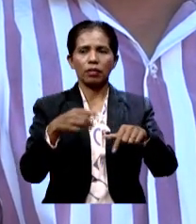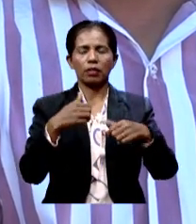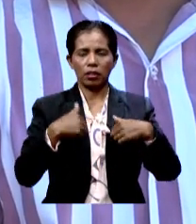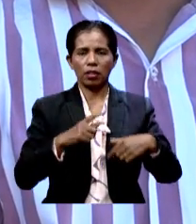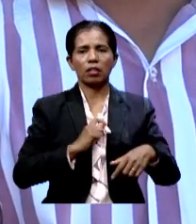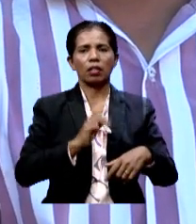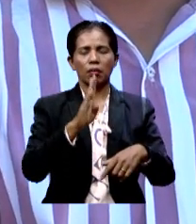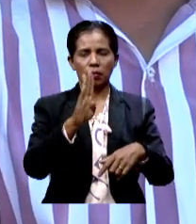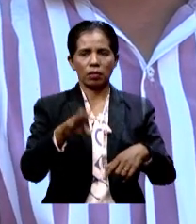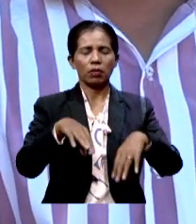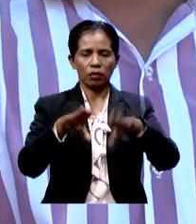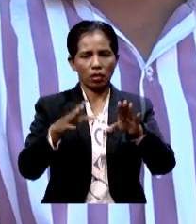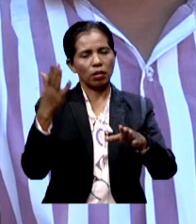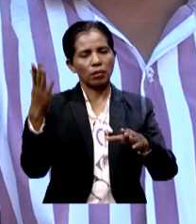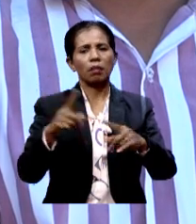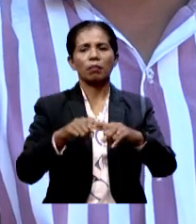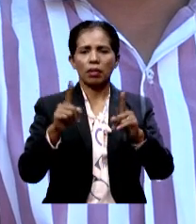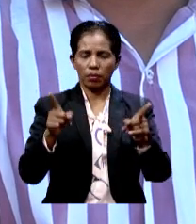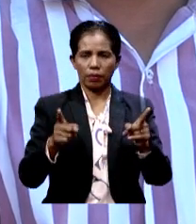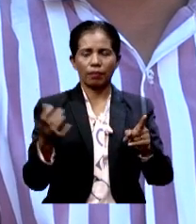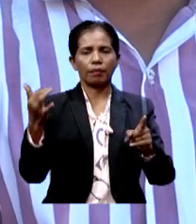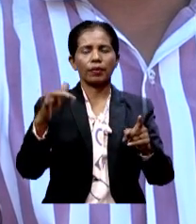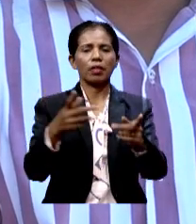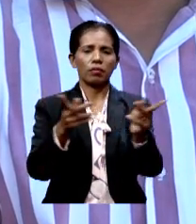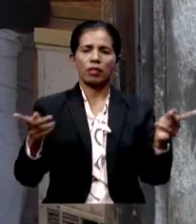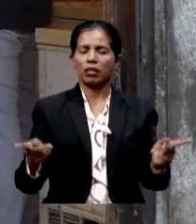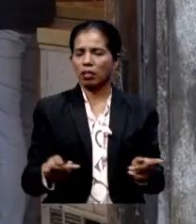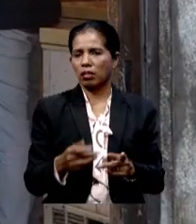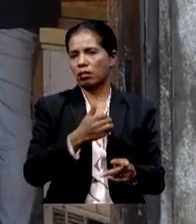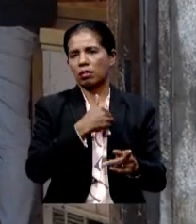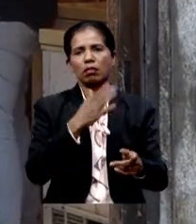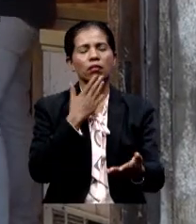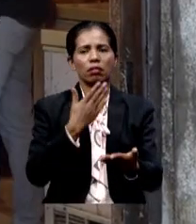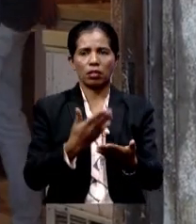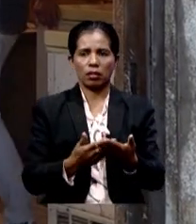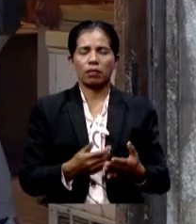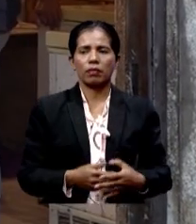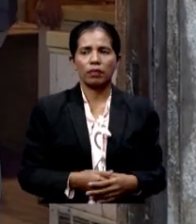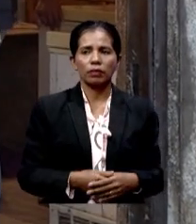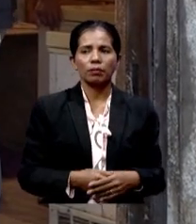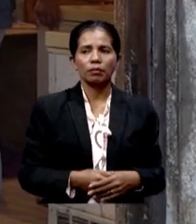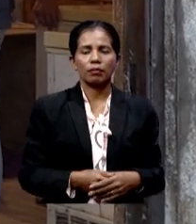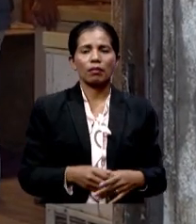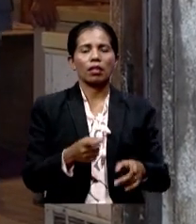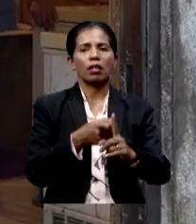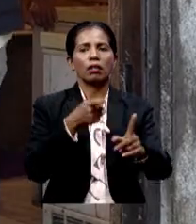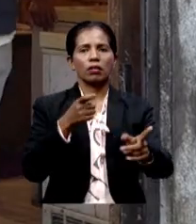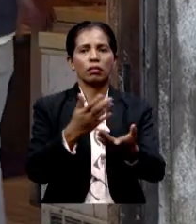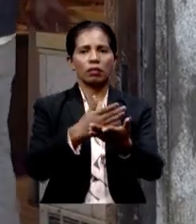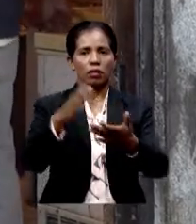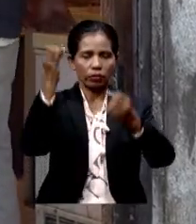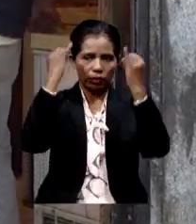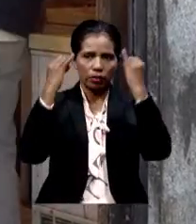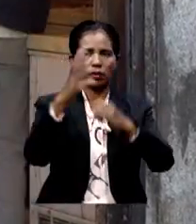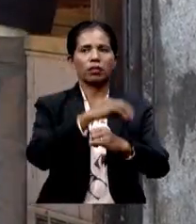mos fahe ne ba mai be ine condição sira ok dia talvez parte usi socialização li liu ba ia